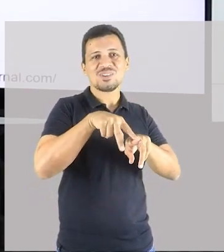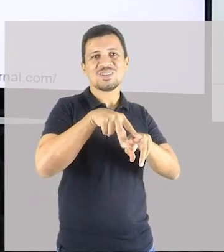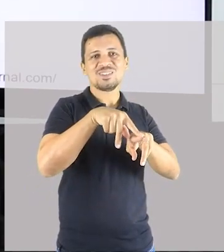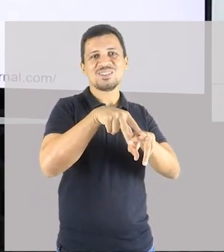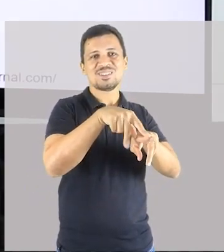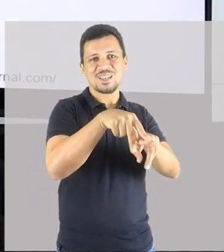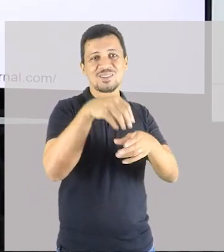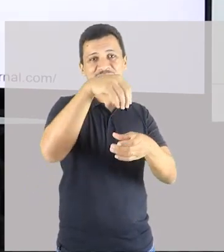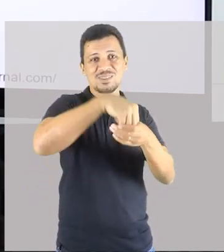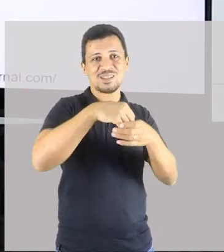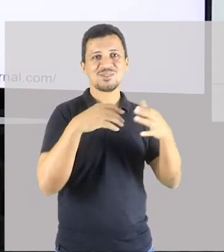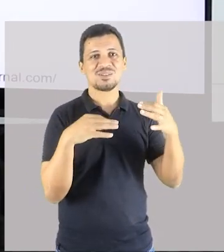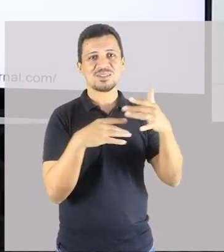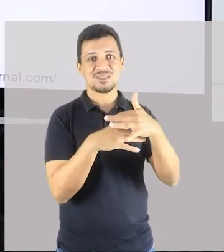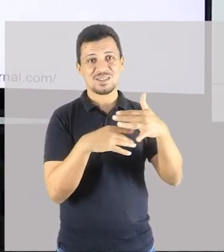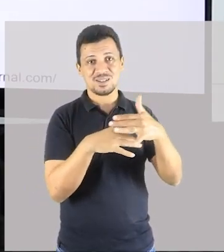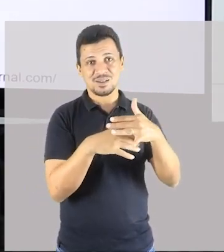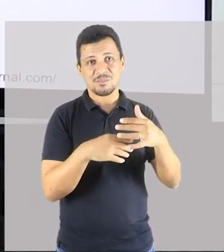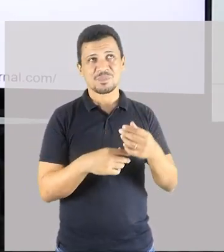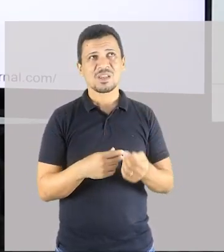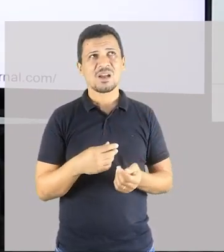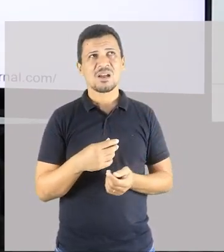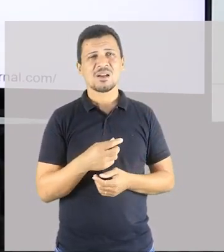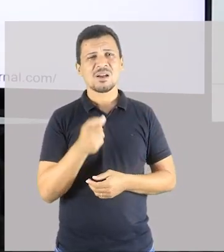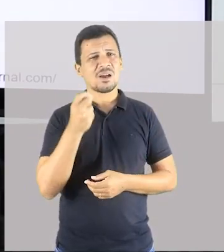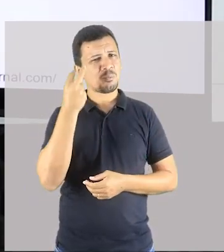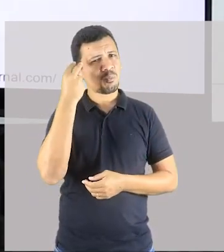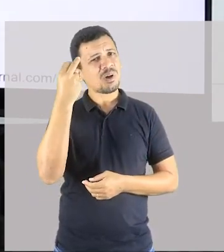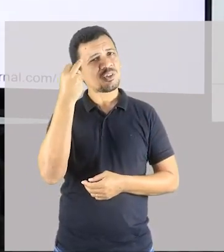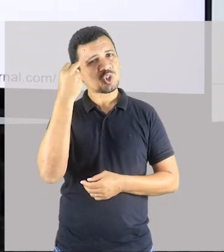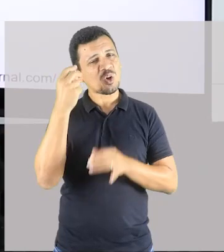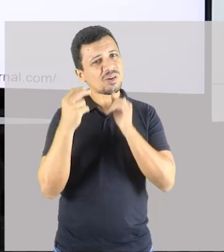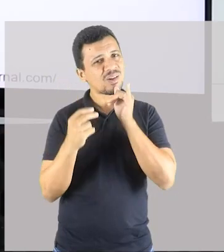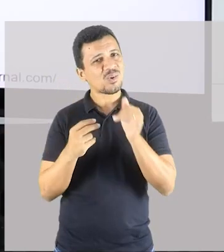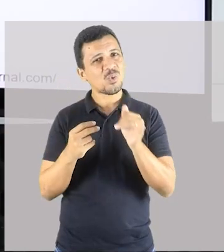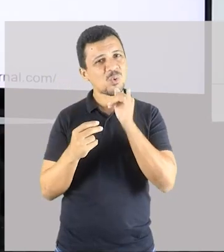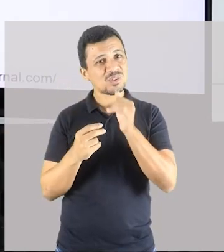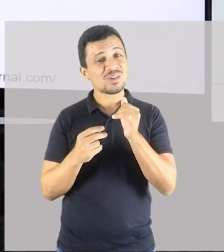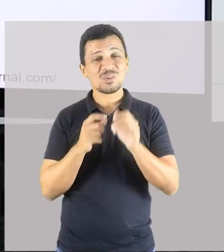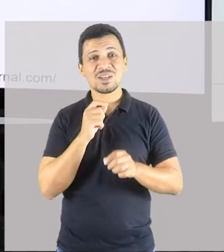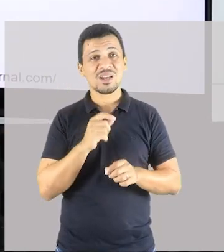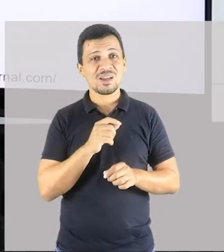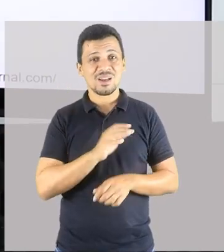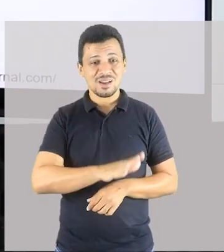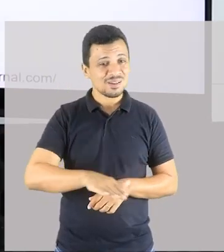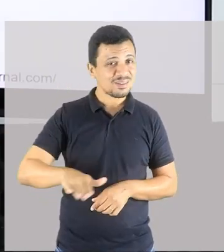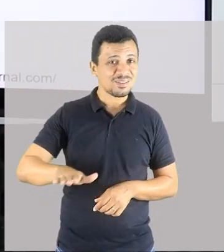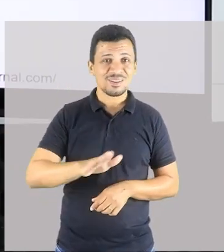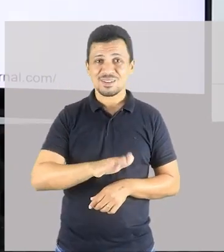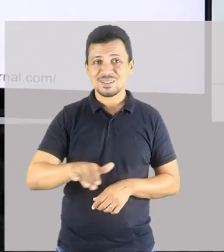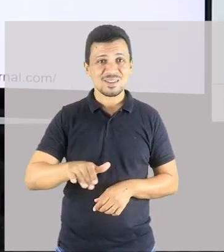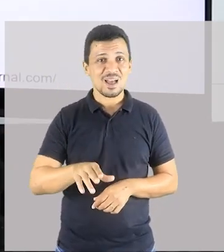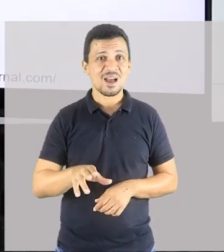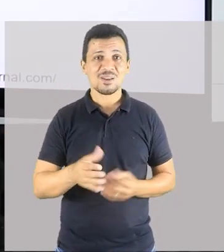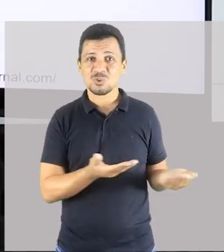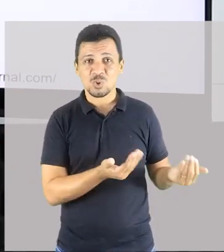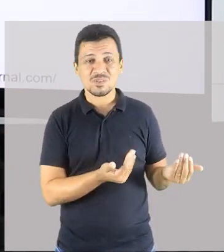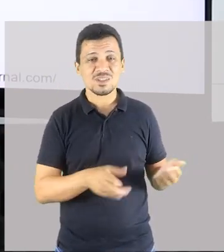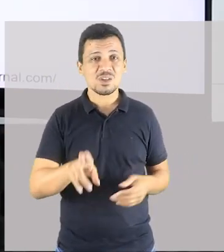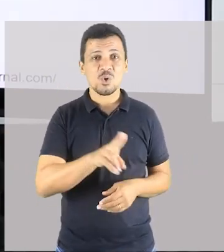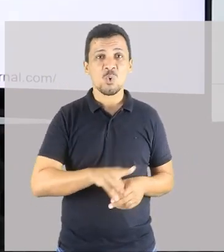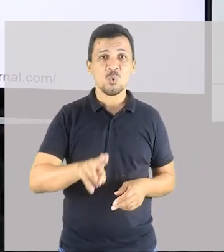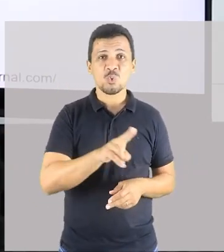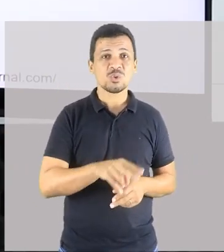dentro dessa cidade. Uma delas, né, diz que eram as crianças e adolescentes que utilizavam